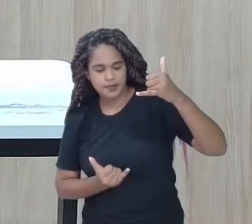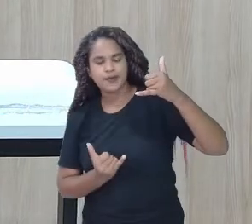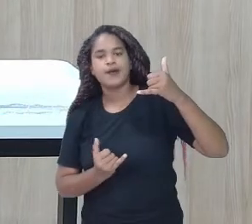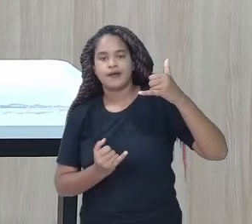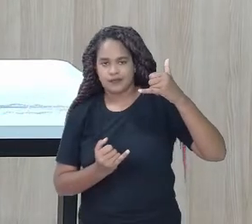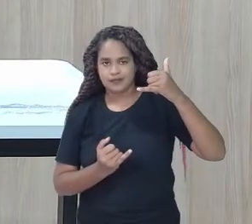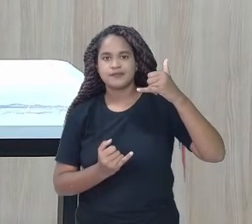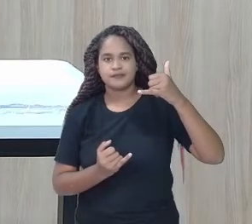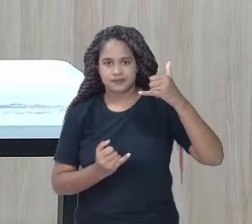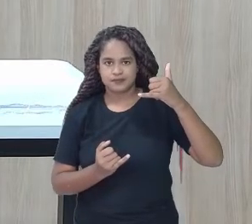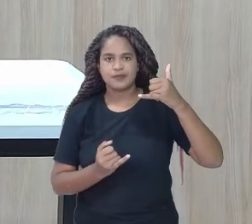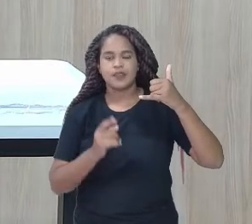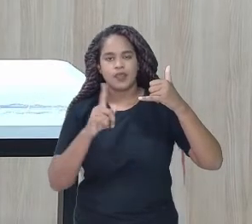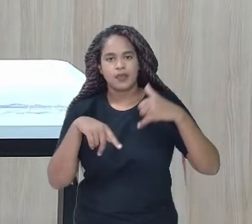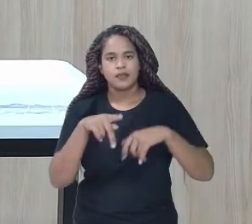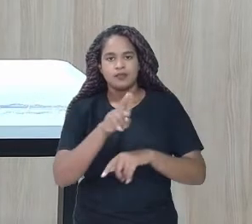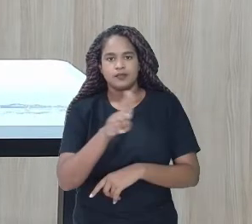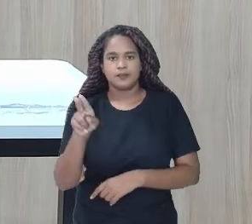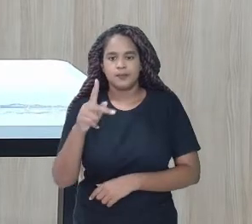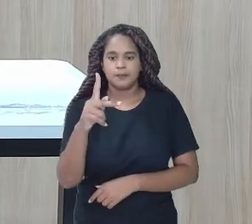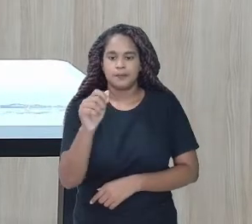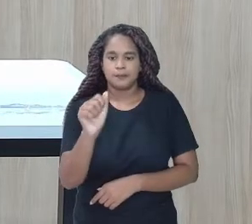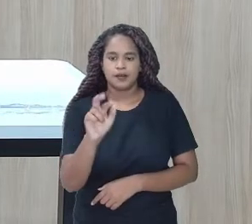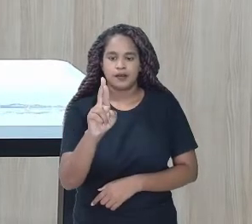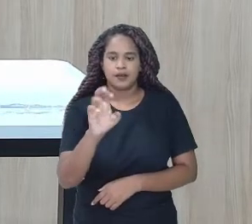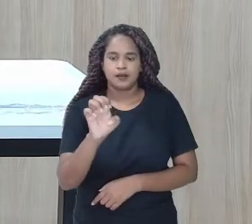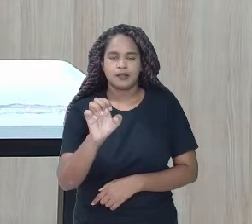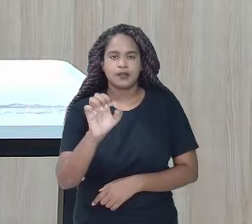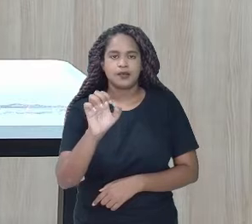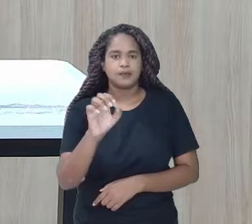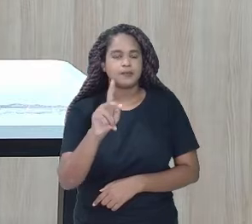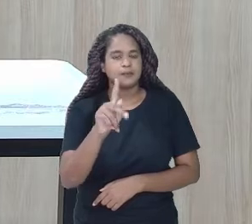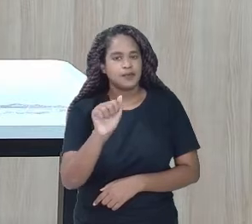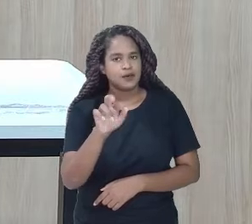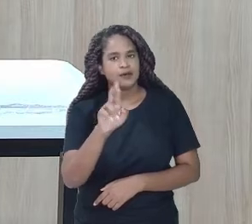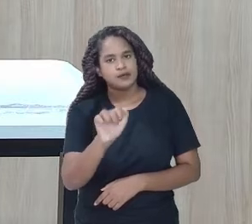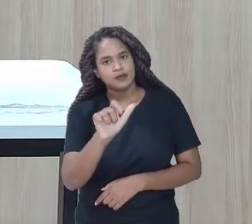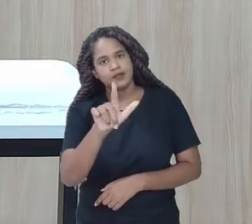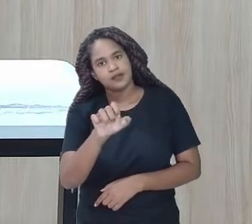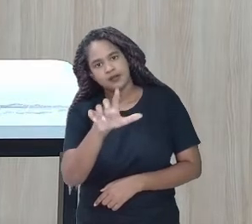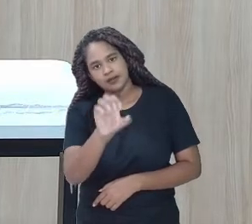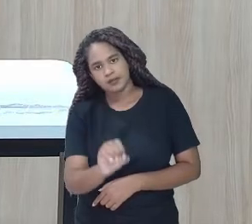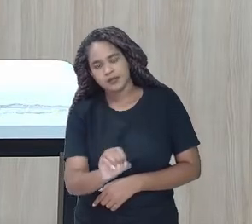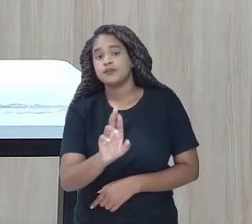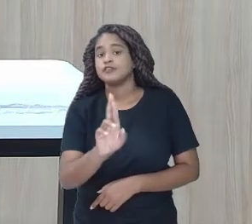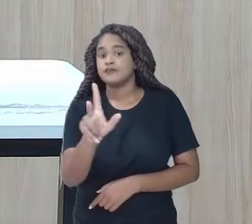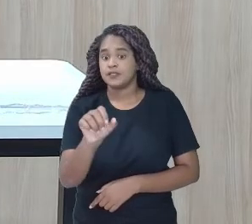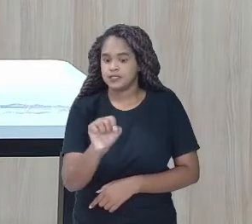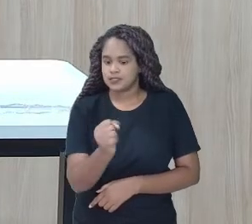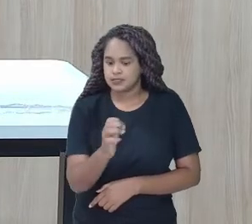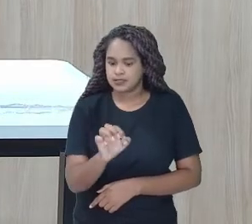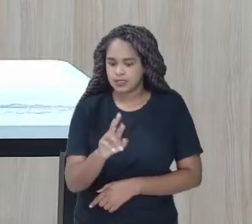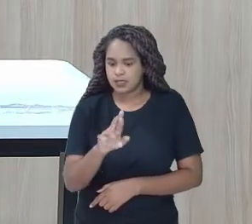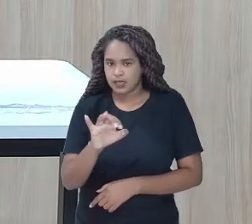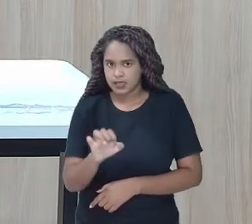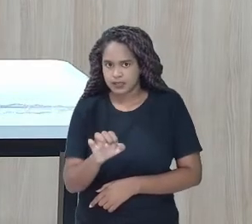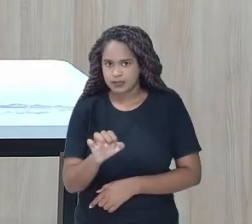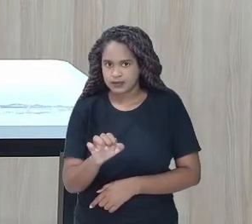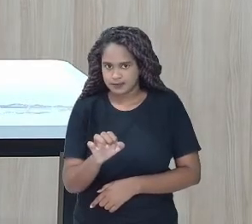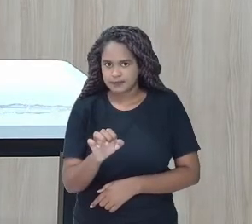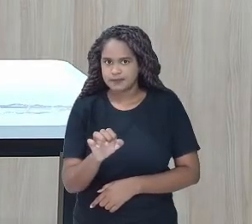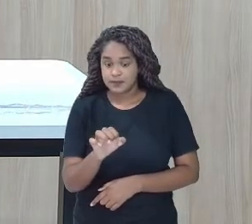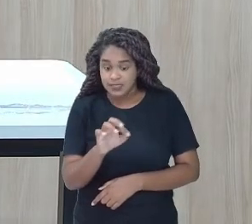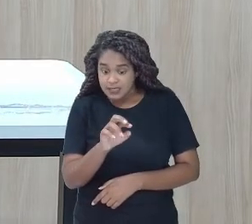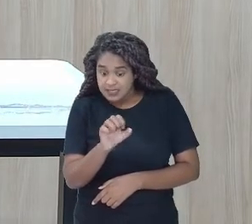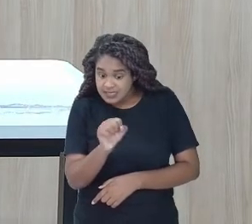circuito elétrico em paralelo. Então, ele é diferente do circuito elétrico em série, ele não se bifurca, ele não se